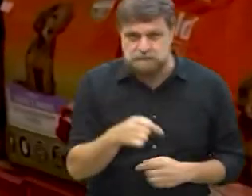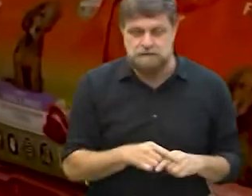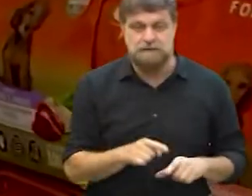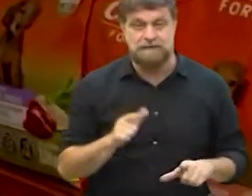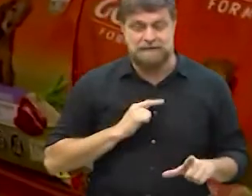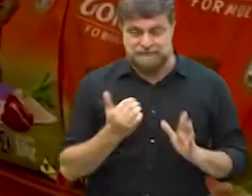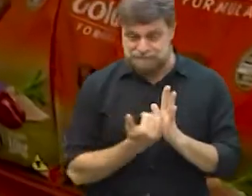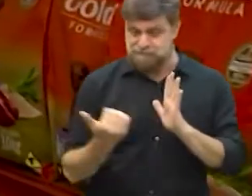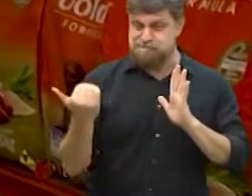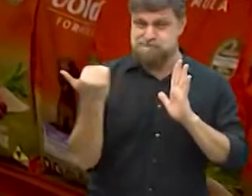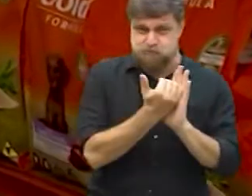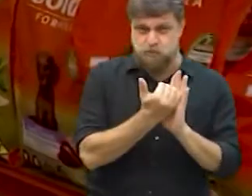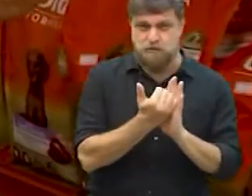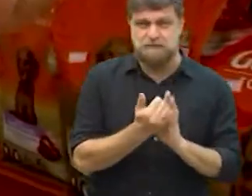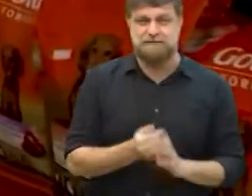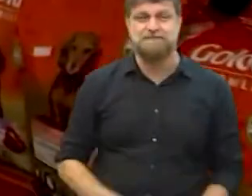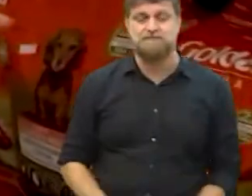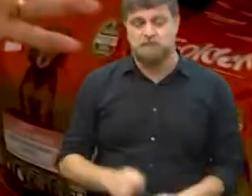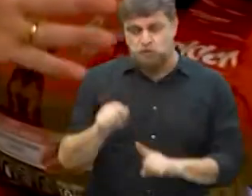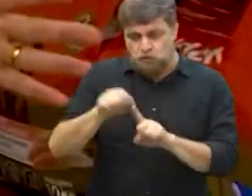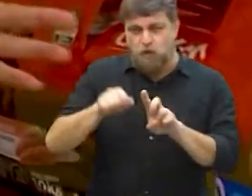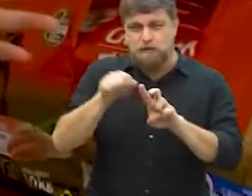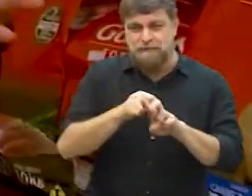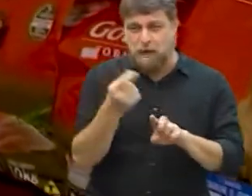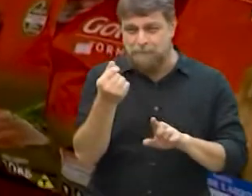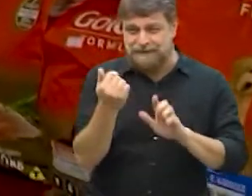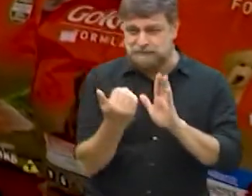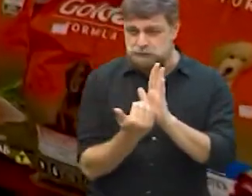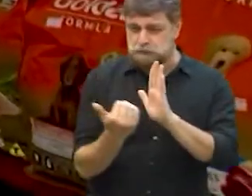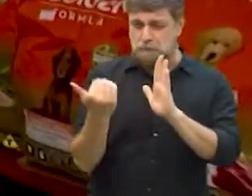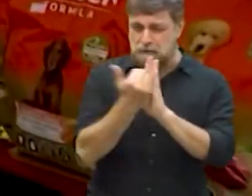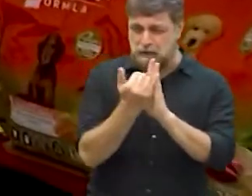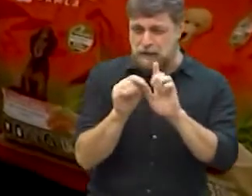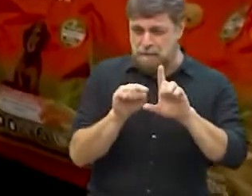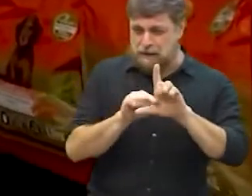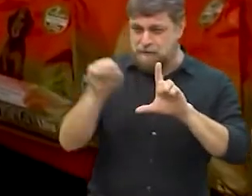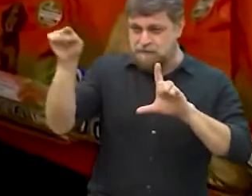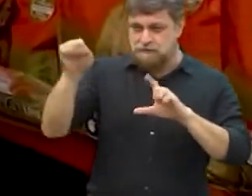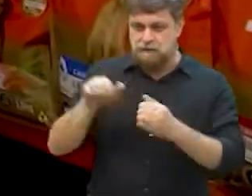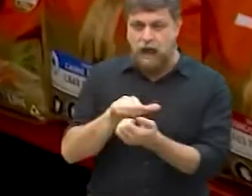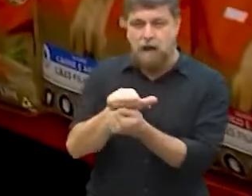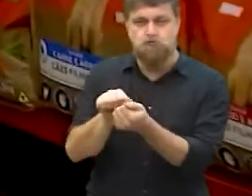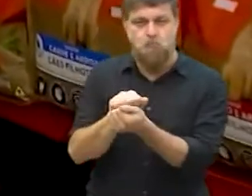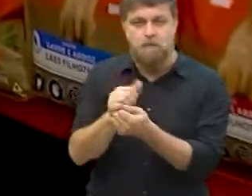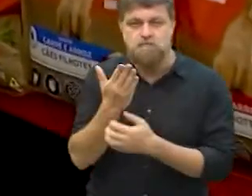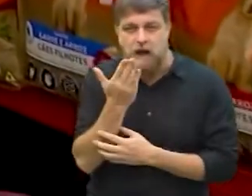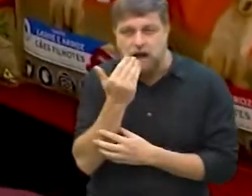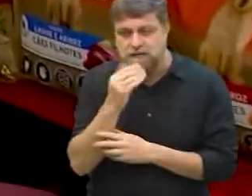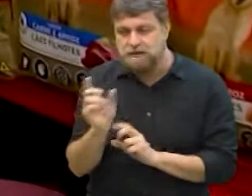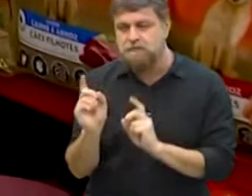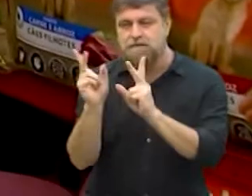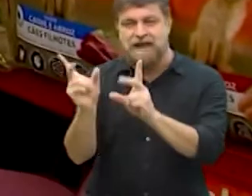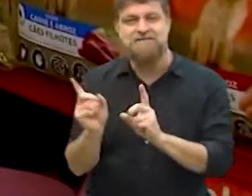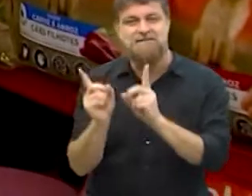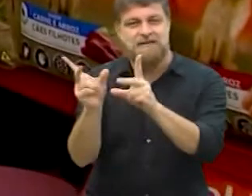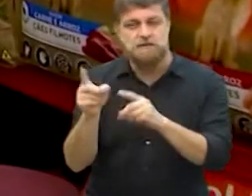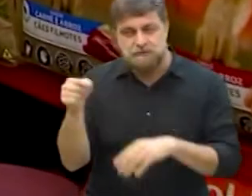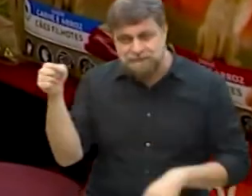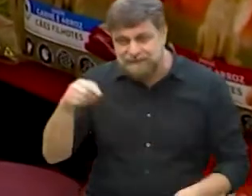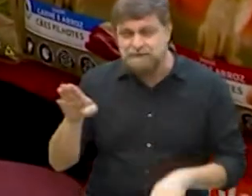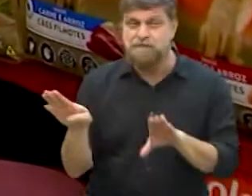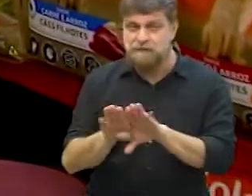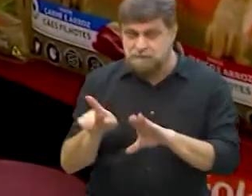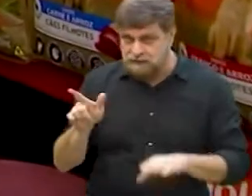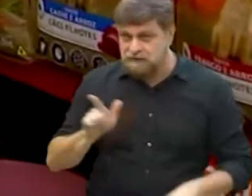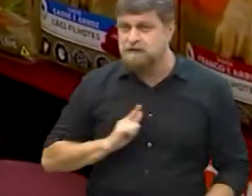ideia, este segmento tem sofrido reajuste praticamente todos os meses. A ração, por exemplo, que é o item mais vendido, é